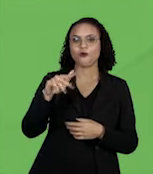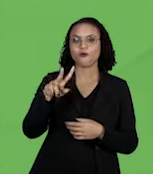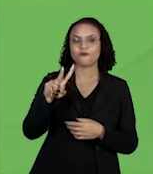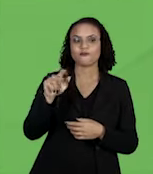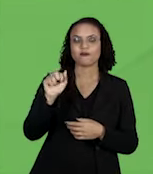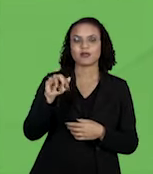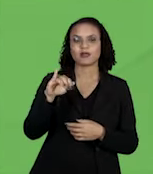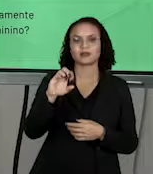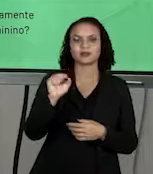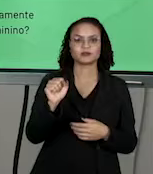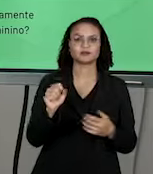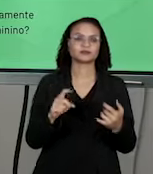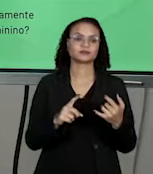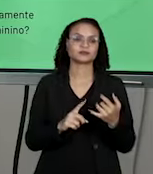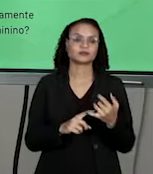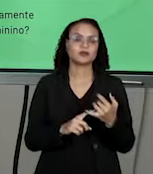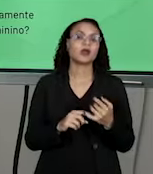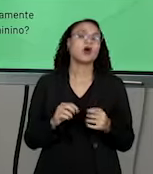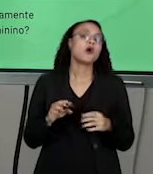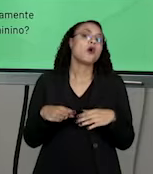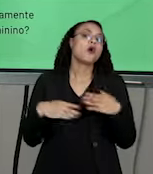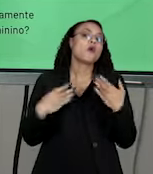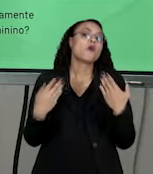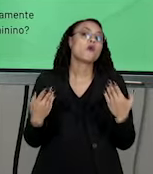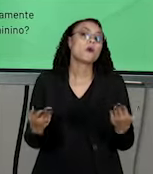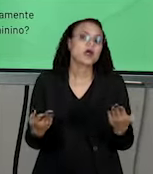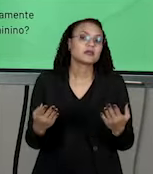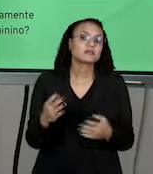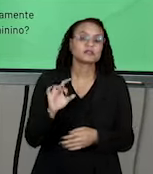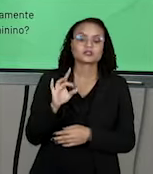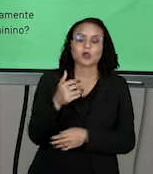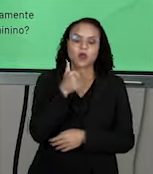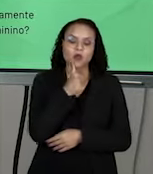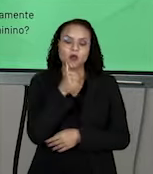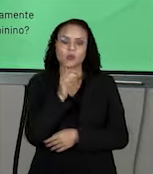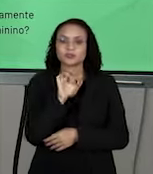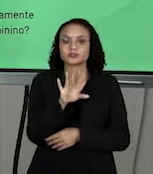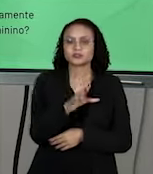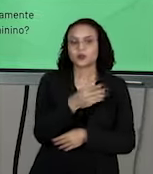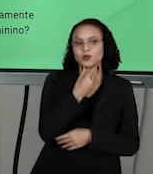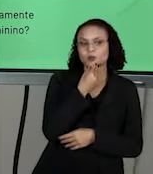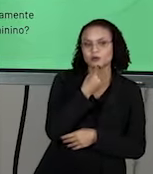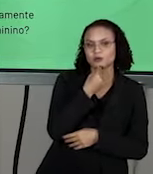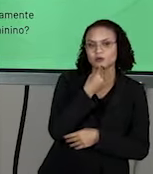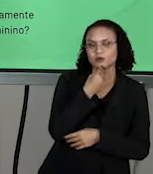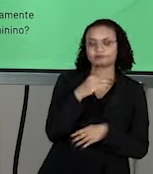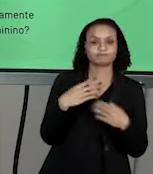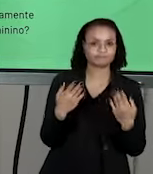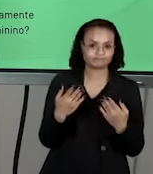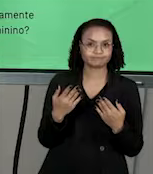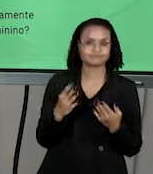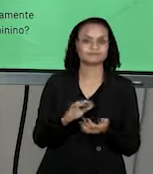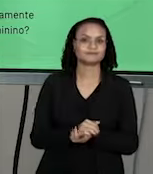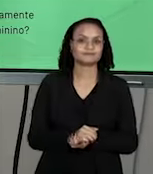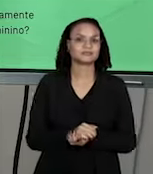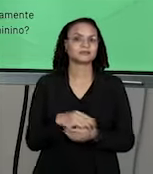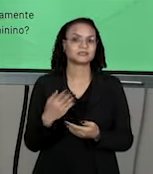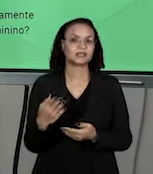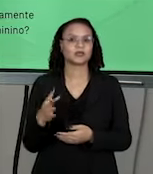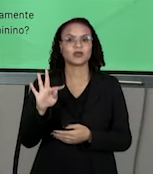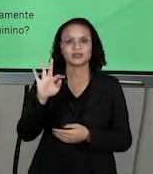temos. Quais delas são exclusivamente femininas e masculinas? Testículo, masculino,